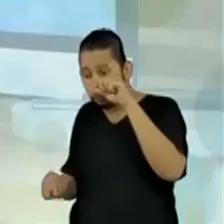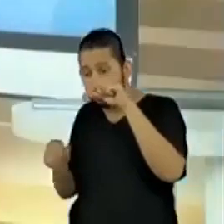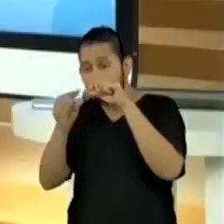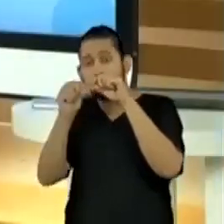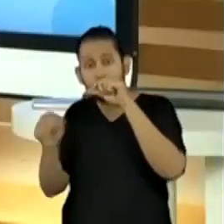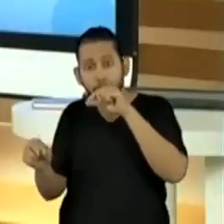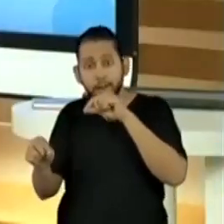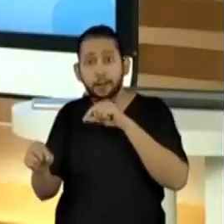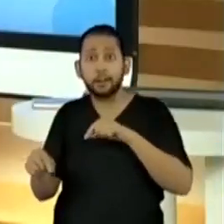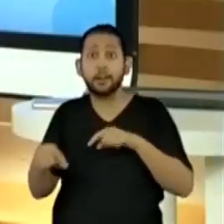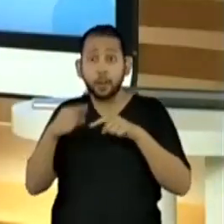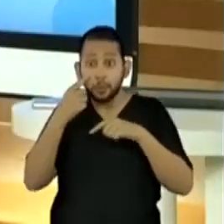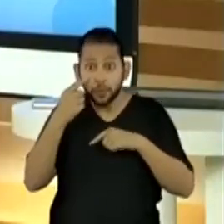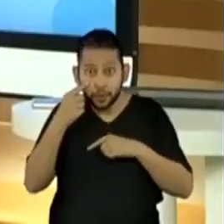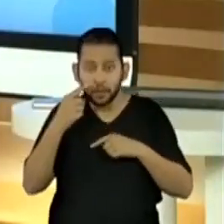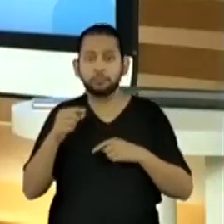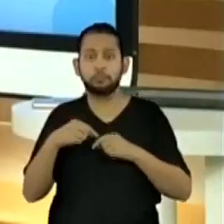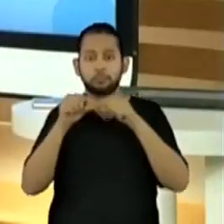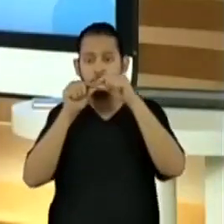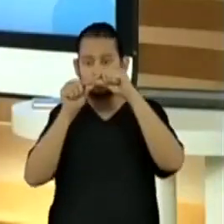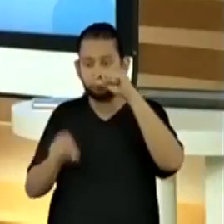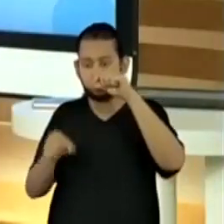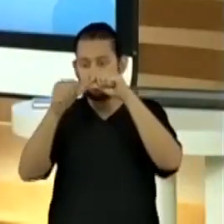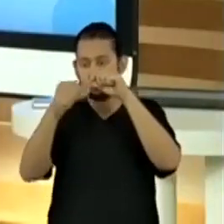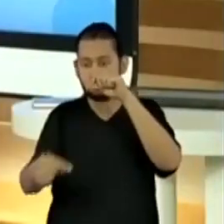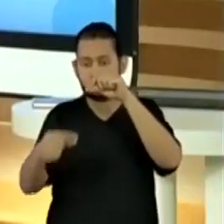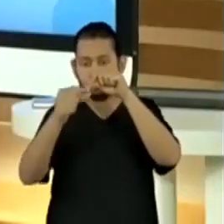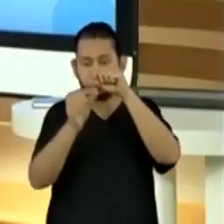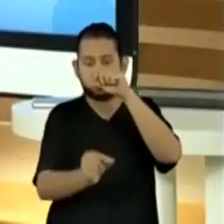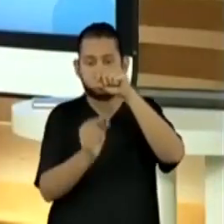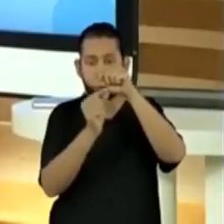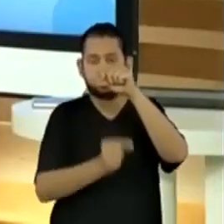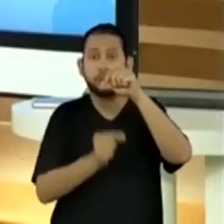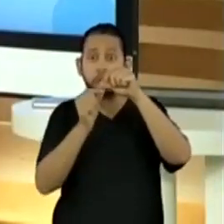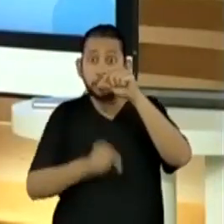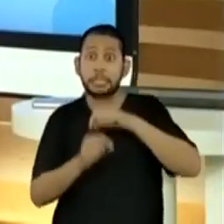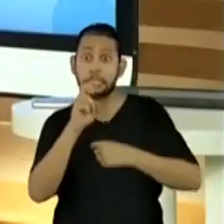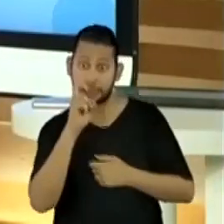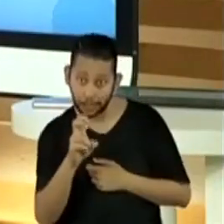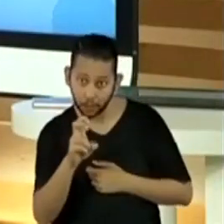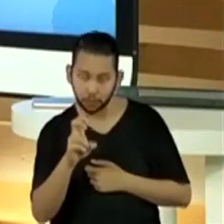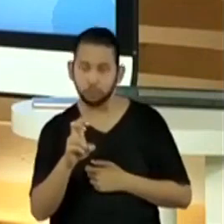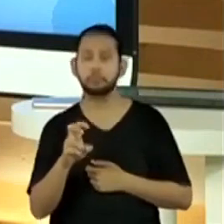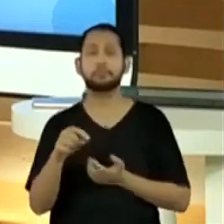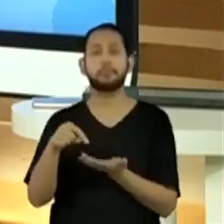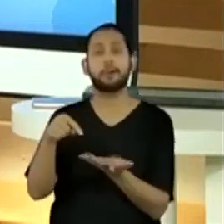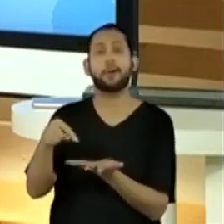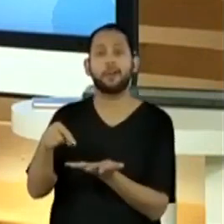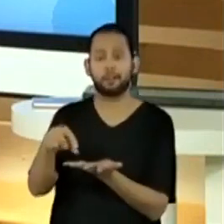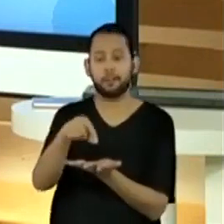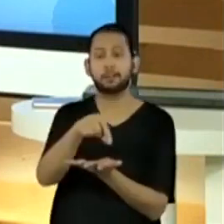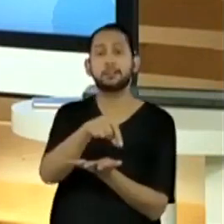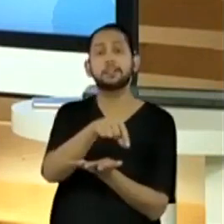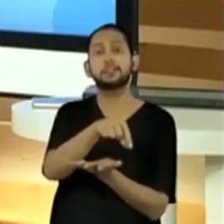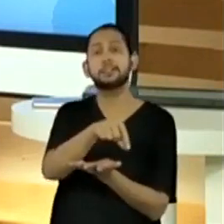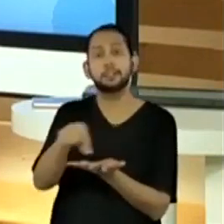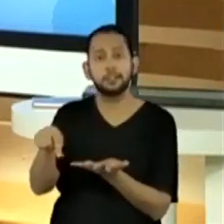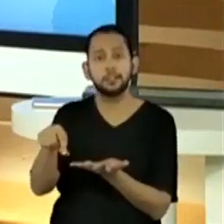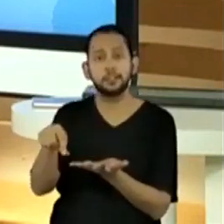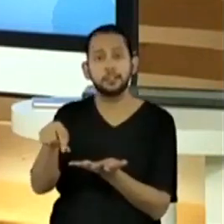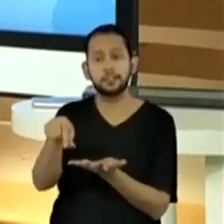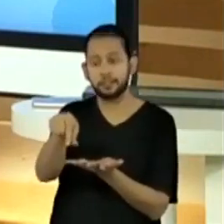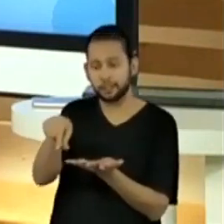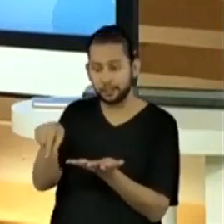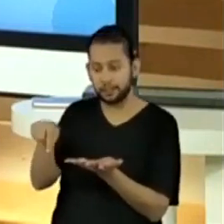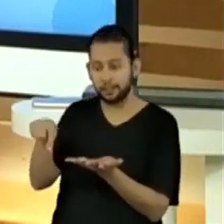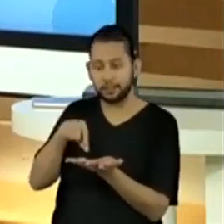aqui, ó, 1, 2, 3, 4, 5 arestas. E